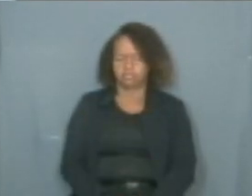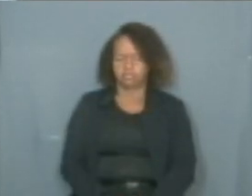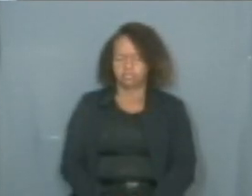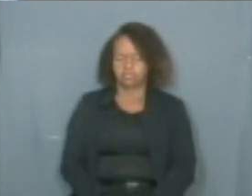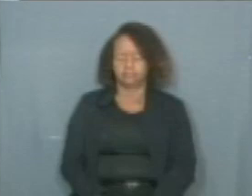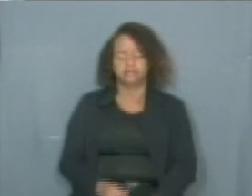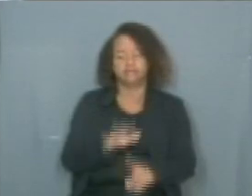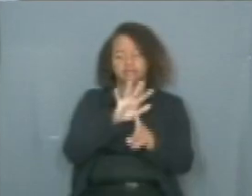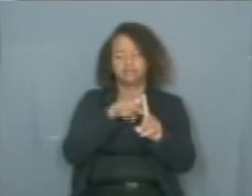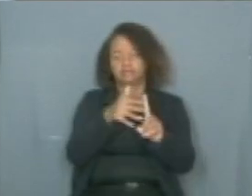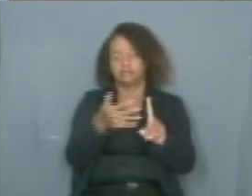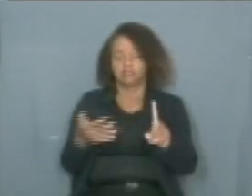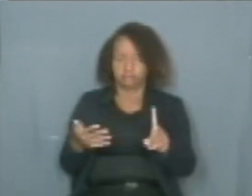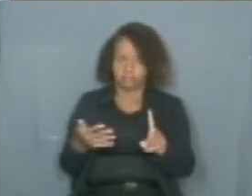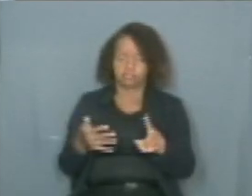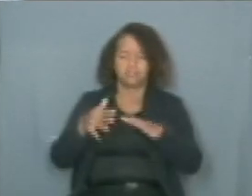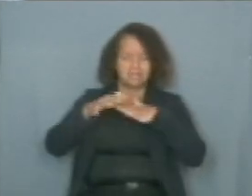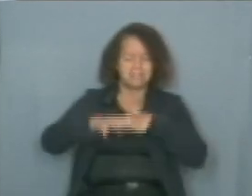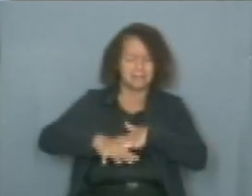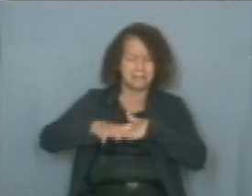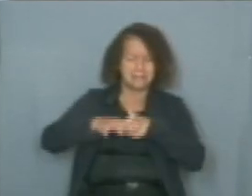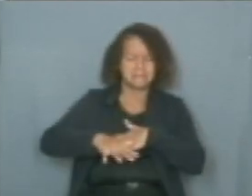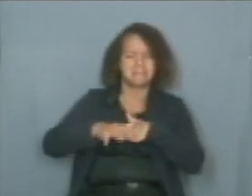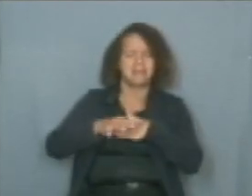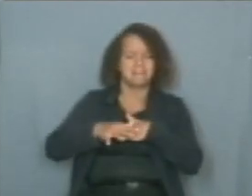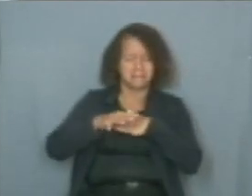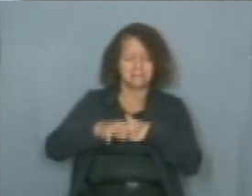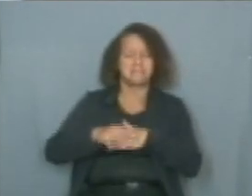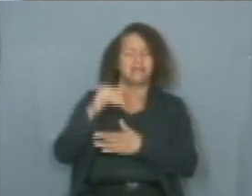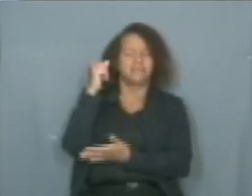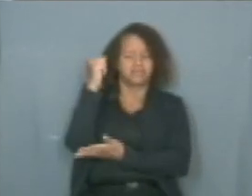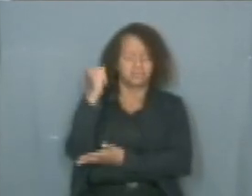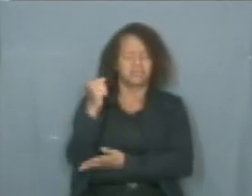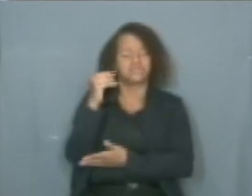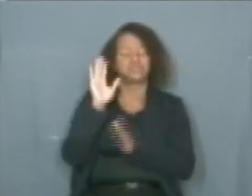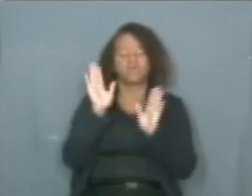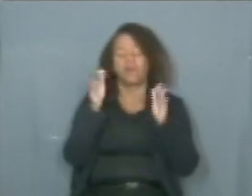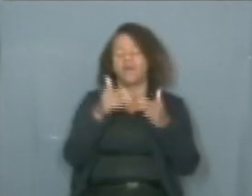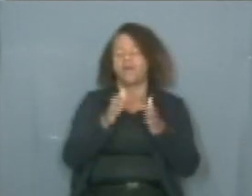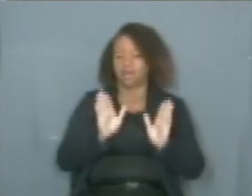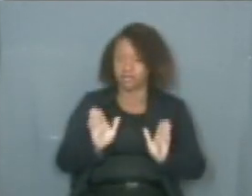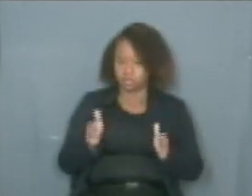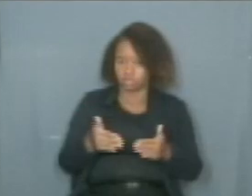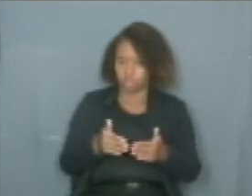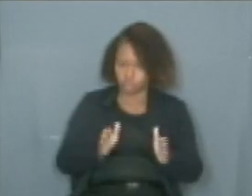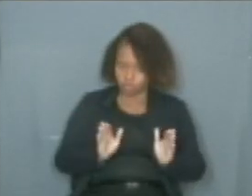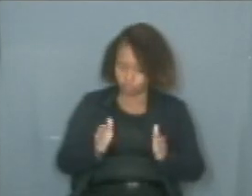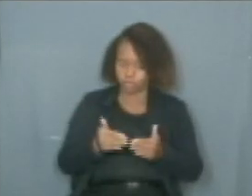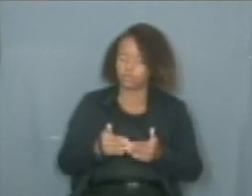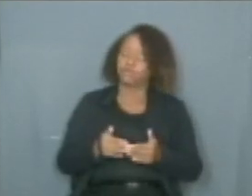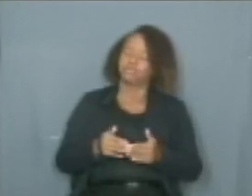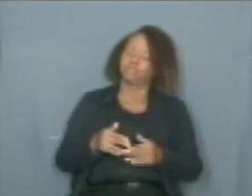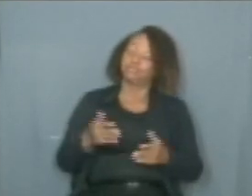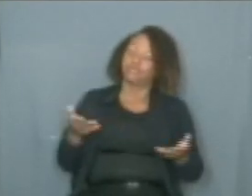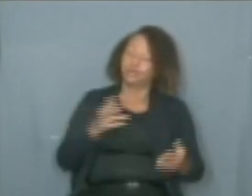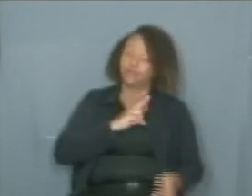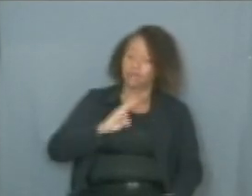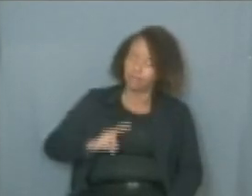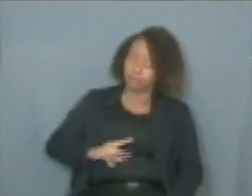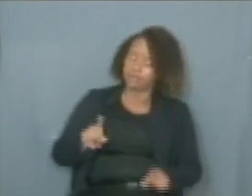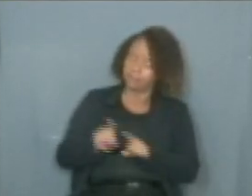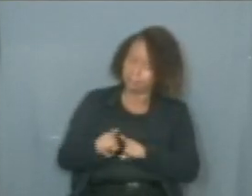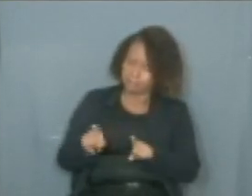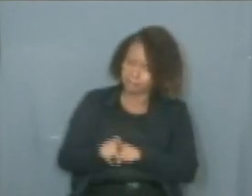em homenagem aos militantes e ativistas da causa do autismo. E o vereador Agora é Rubens